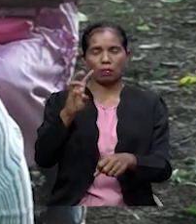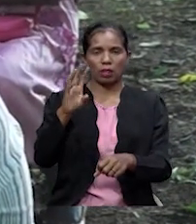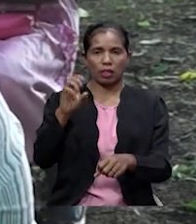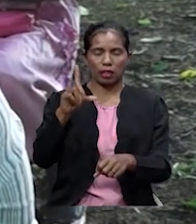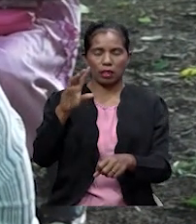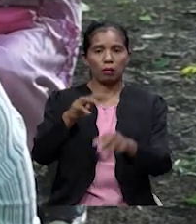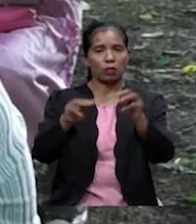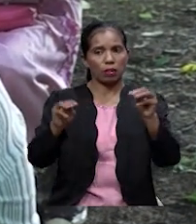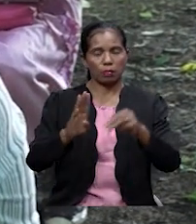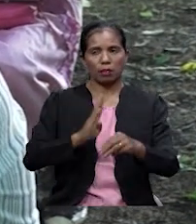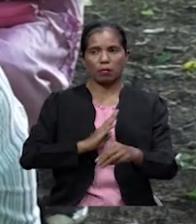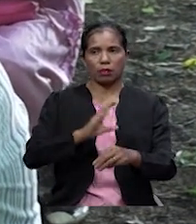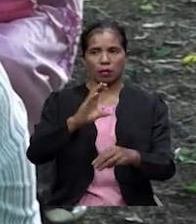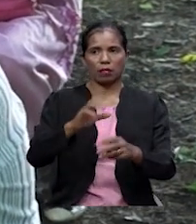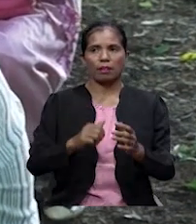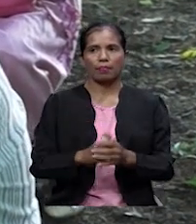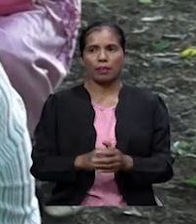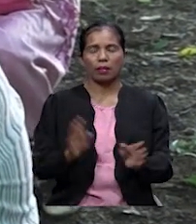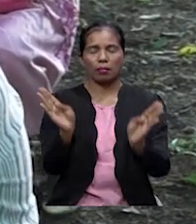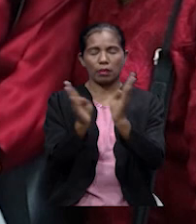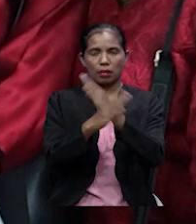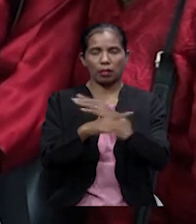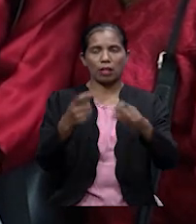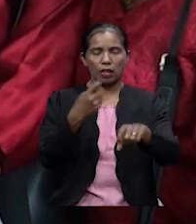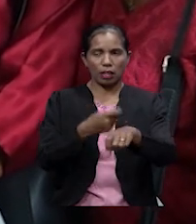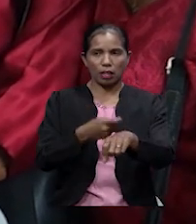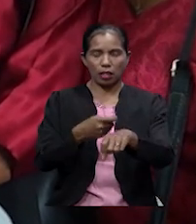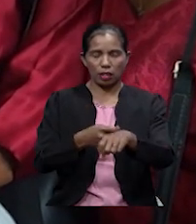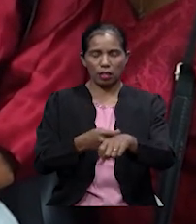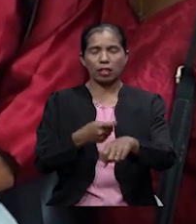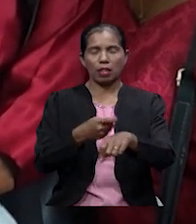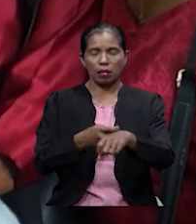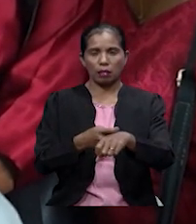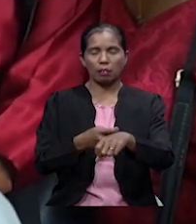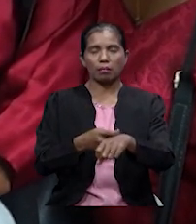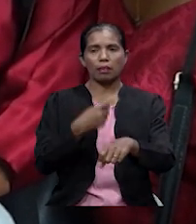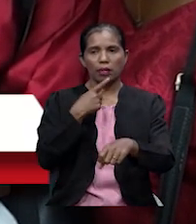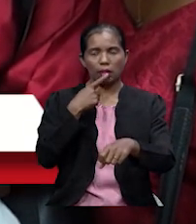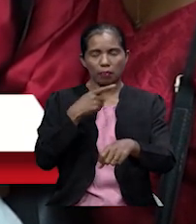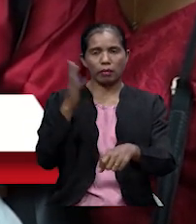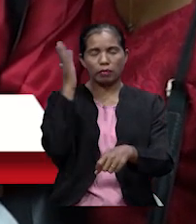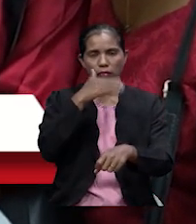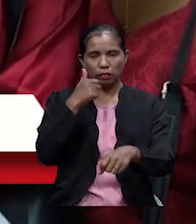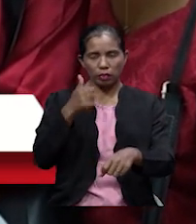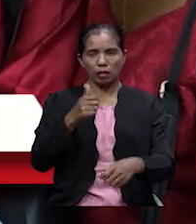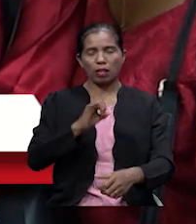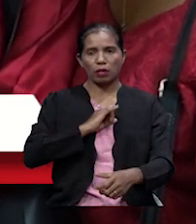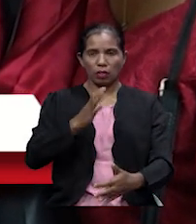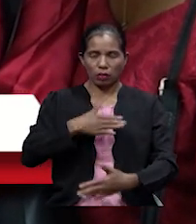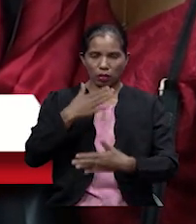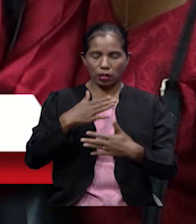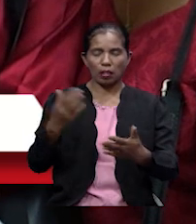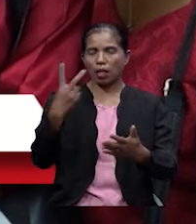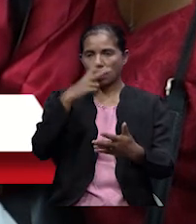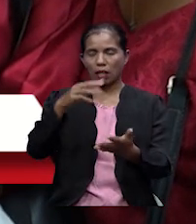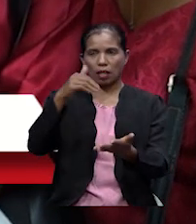município Baucau. Ohin, bela saia nesse momento e dane fura como os bahau, wahira, mai hene, hodi hahu fila fale